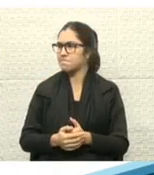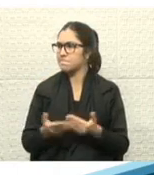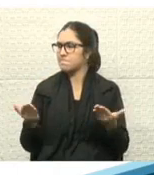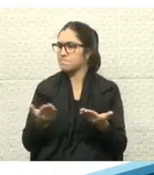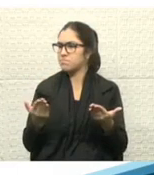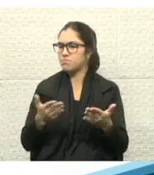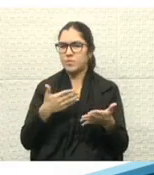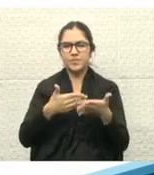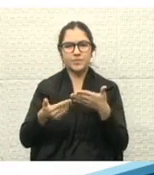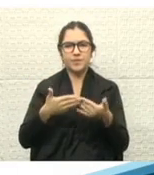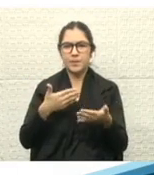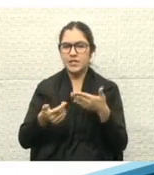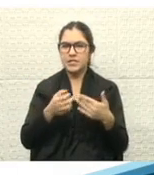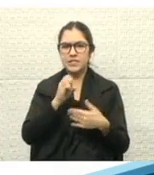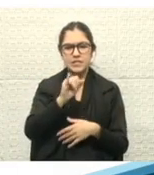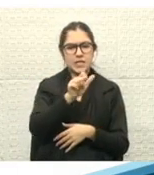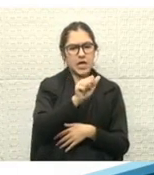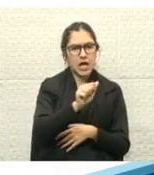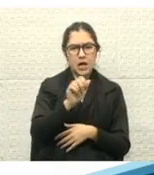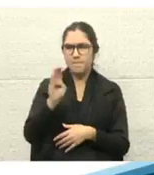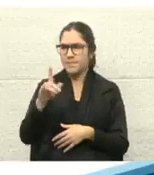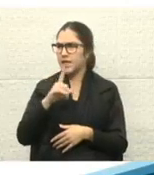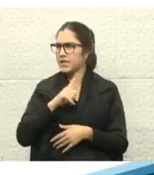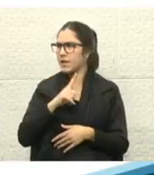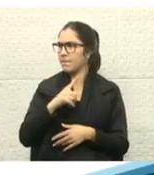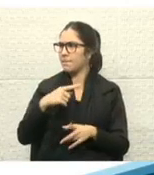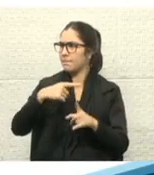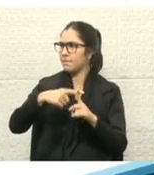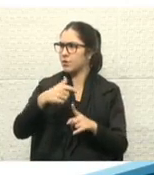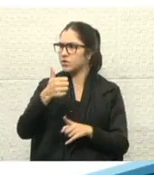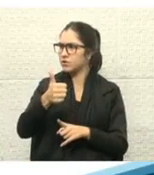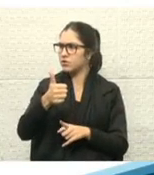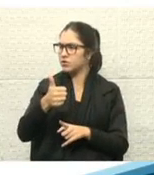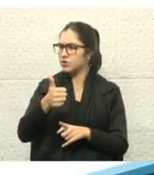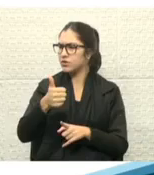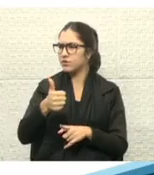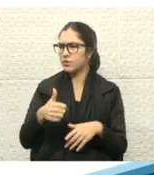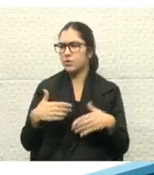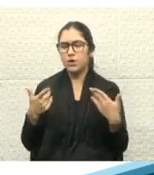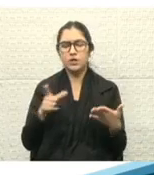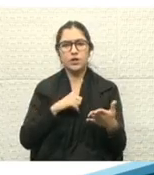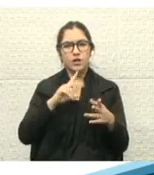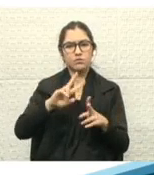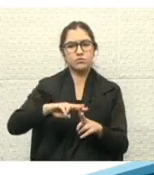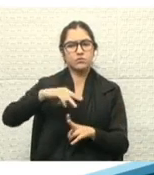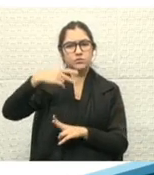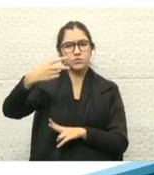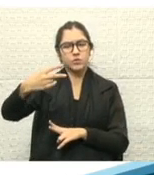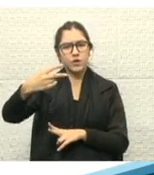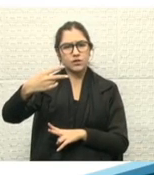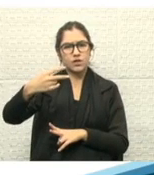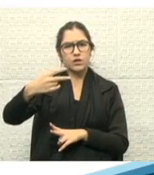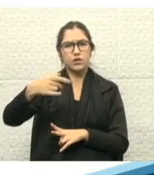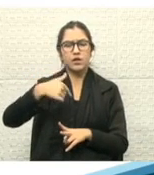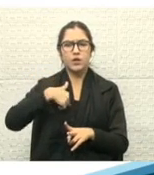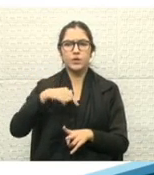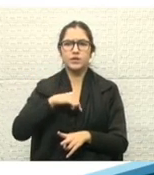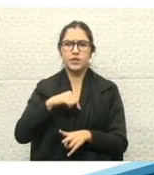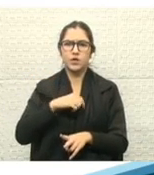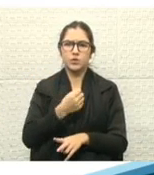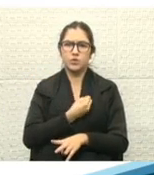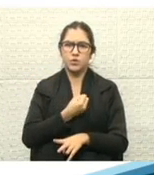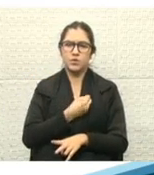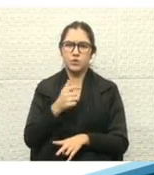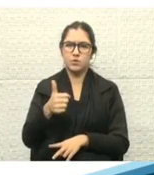Agora, independente se a e b são positivos ou são negativos, quando eu elevo eles ao quadrado, eu vou ter